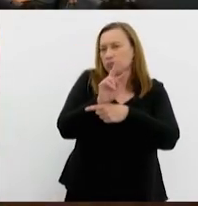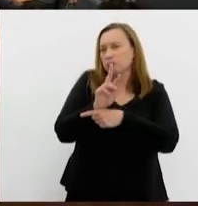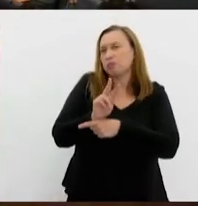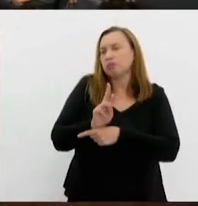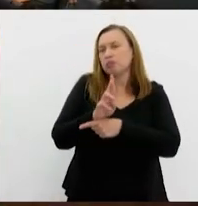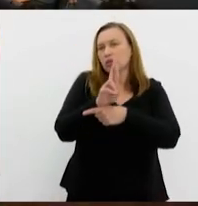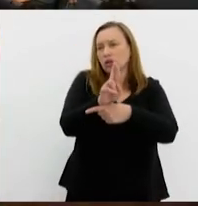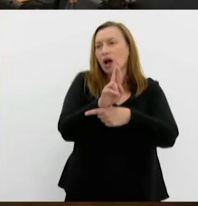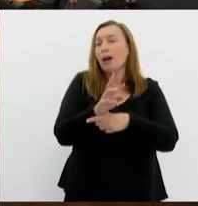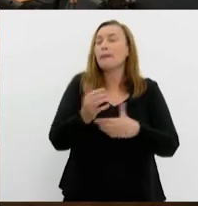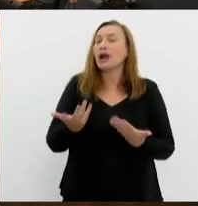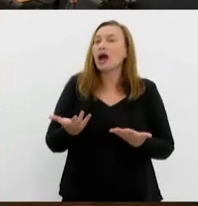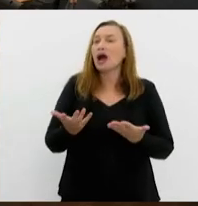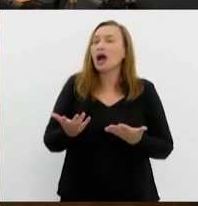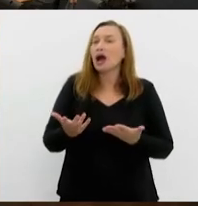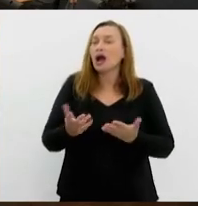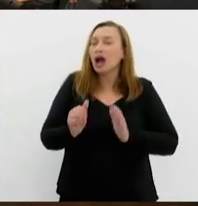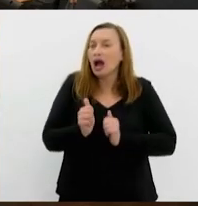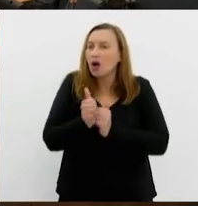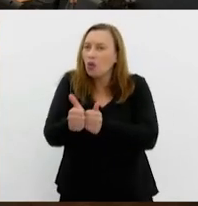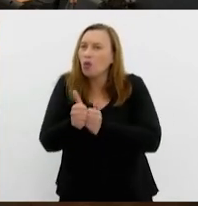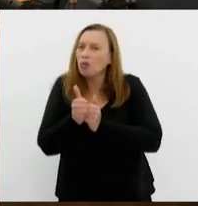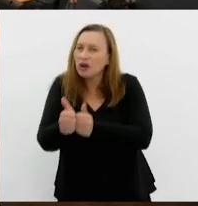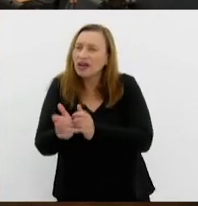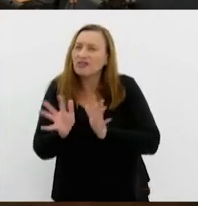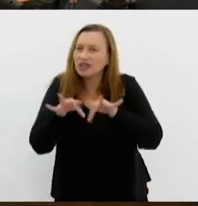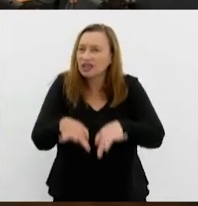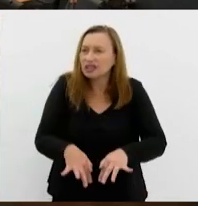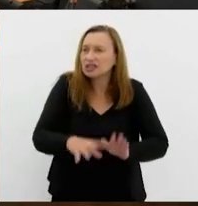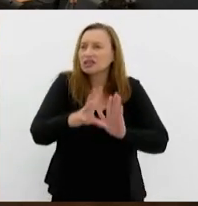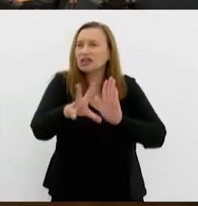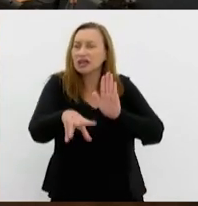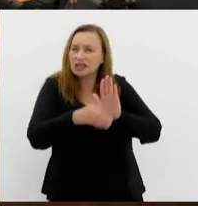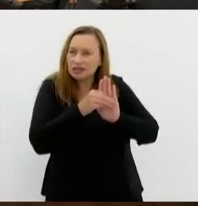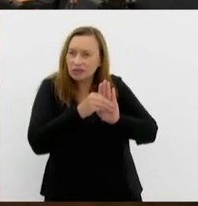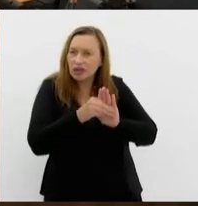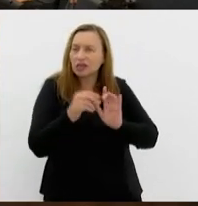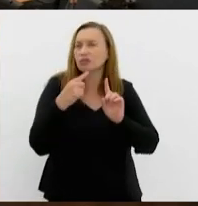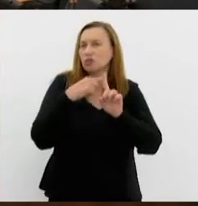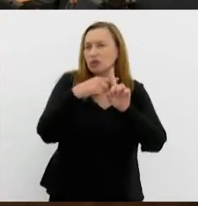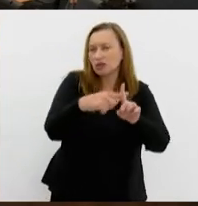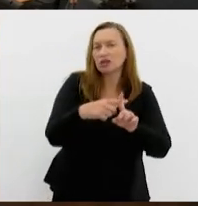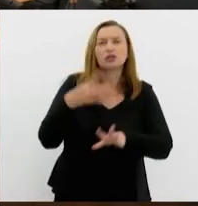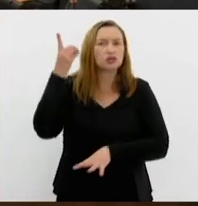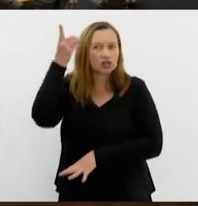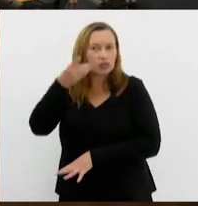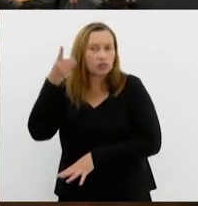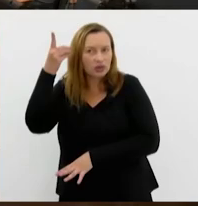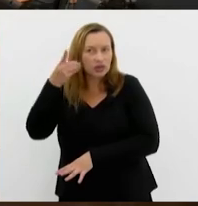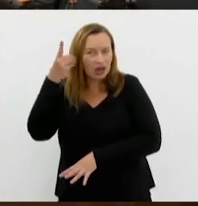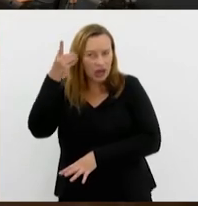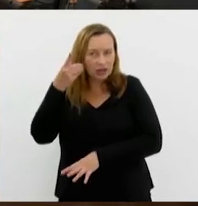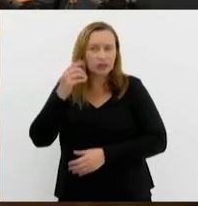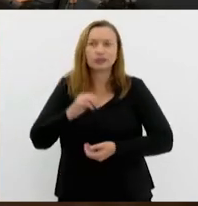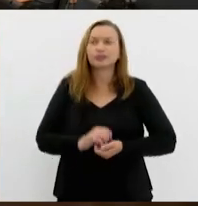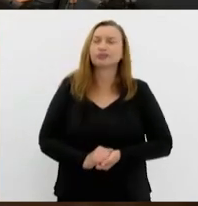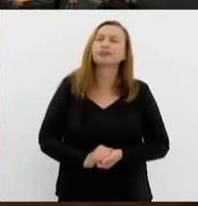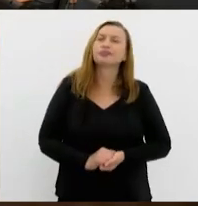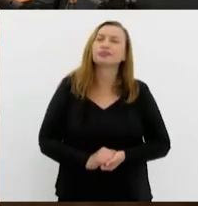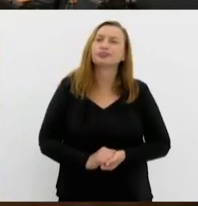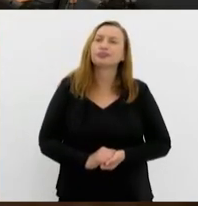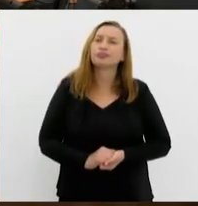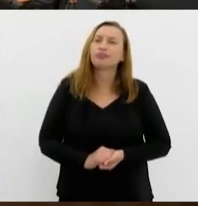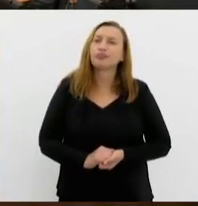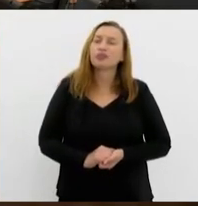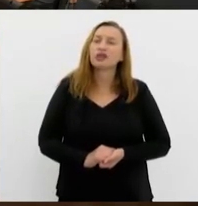a execução das emendas impositivas dos deputados com um quadro. E até